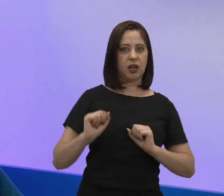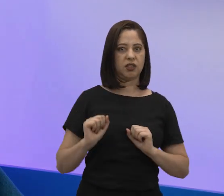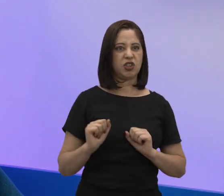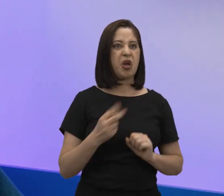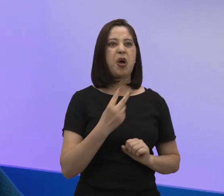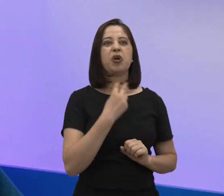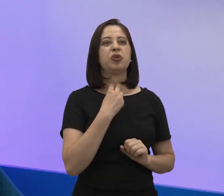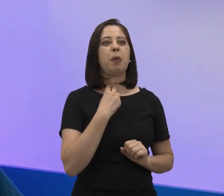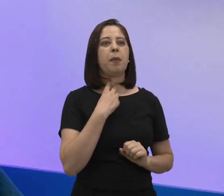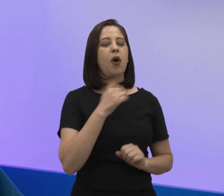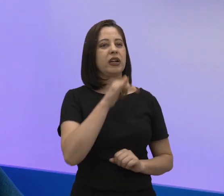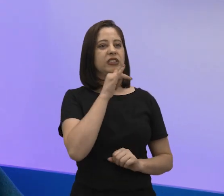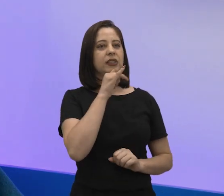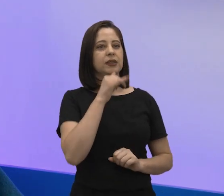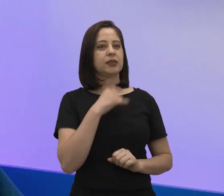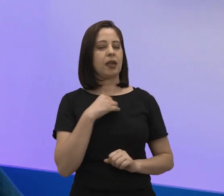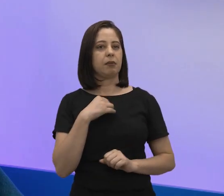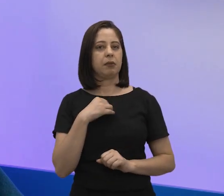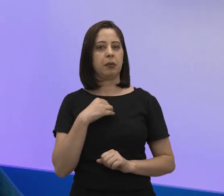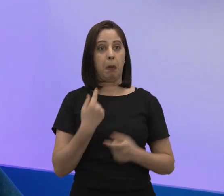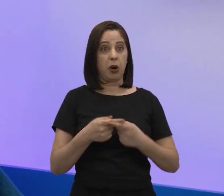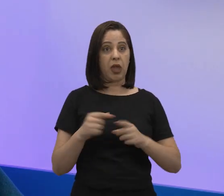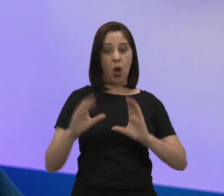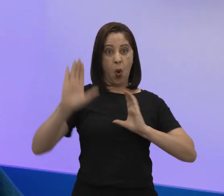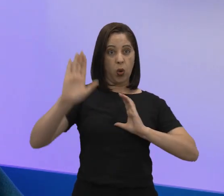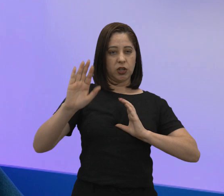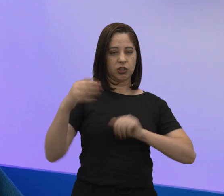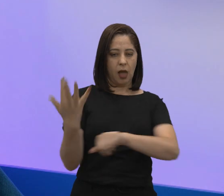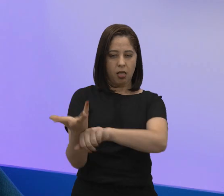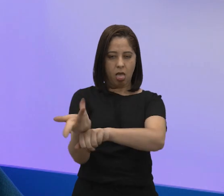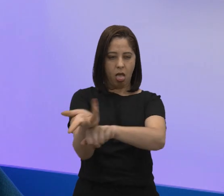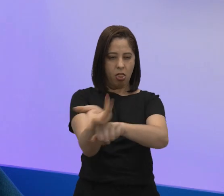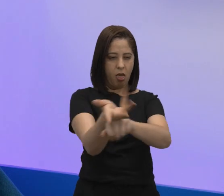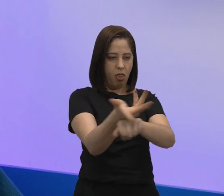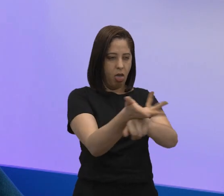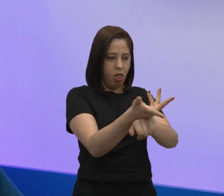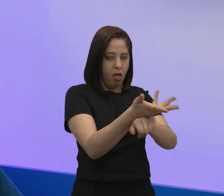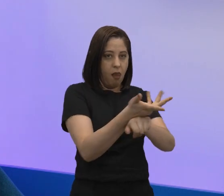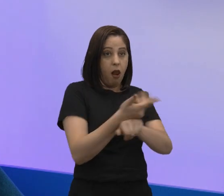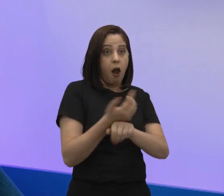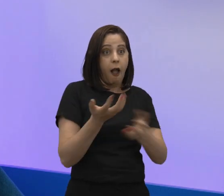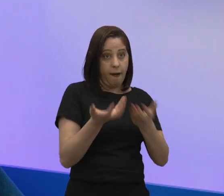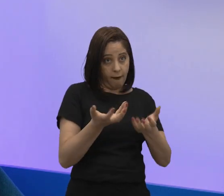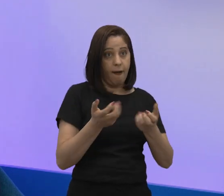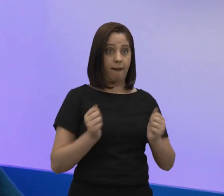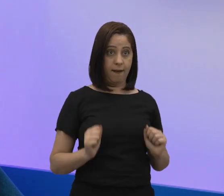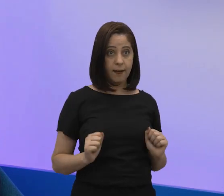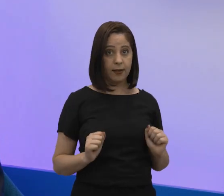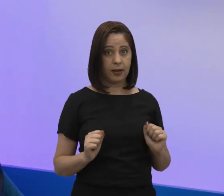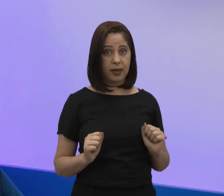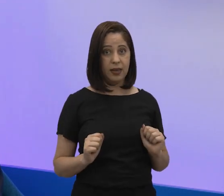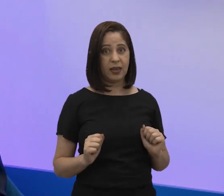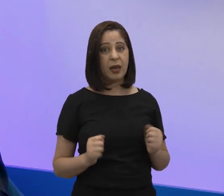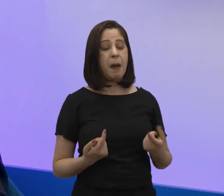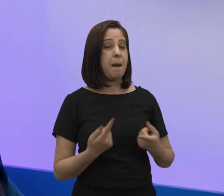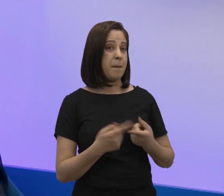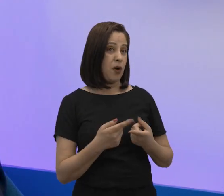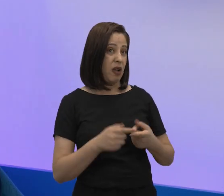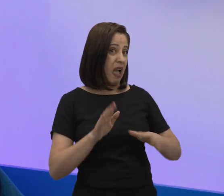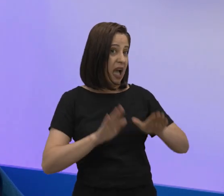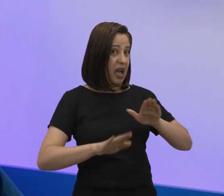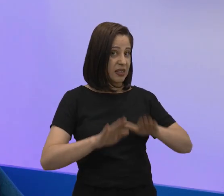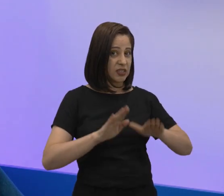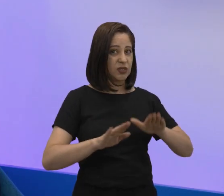por blogs, por pequenas iniciativas de pessoas que empreendem na área de comunicação, porque